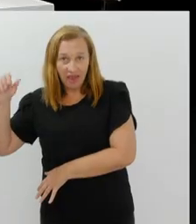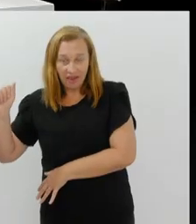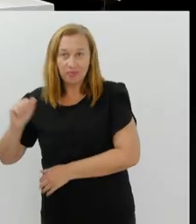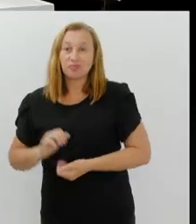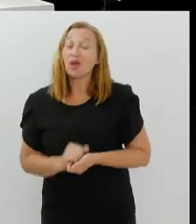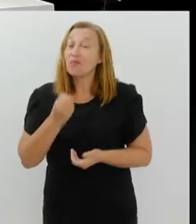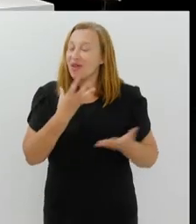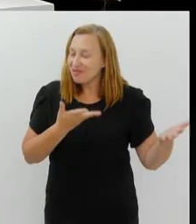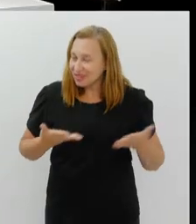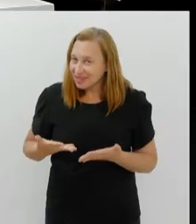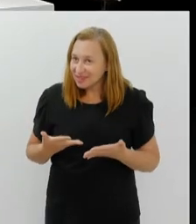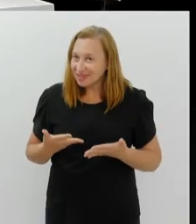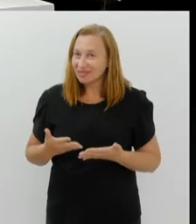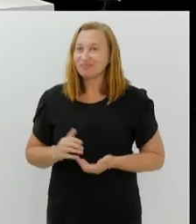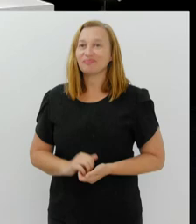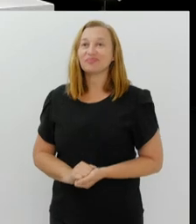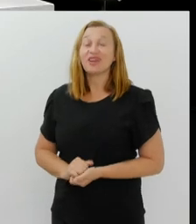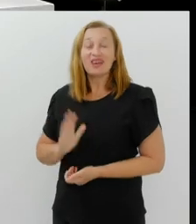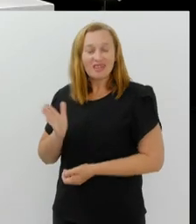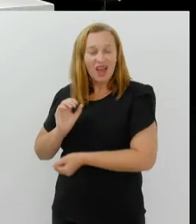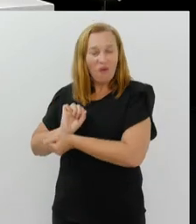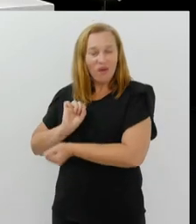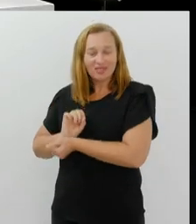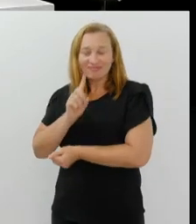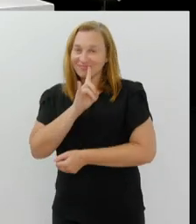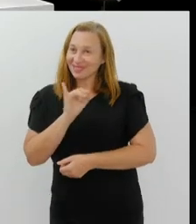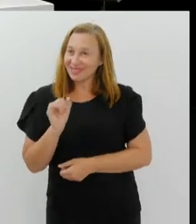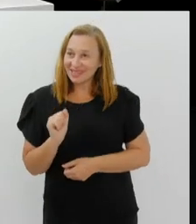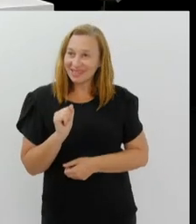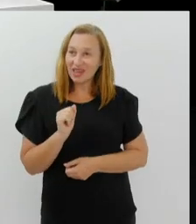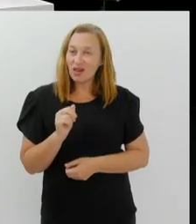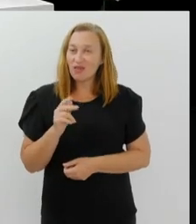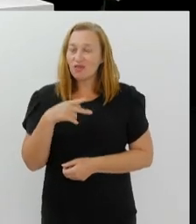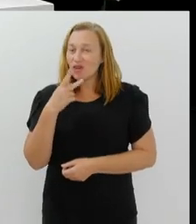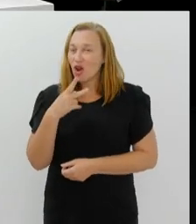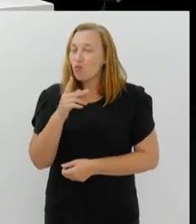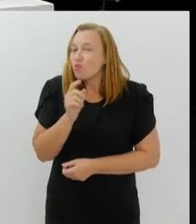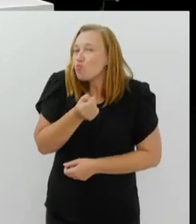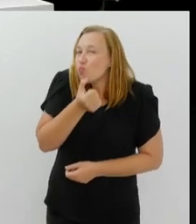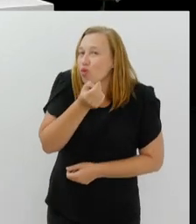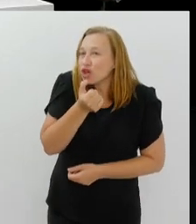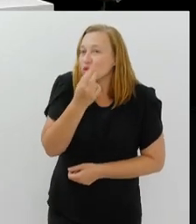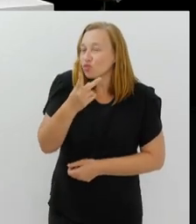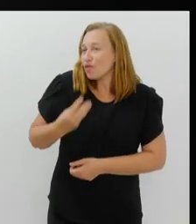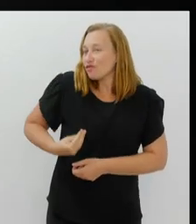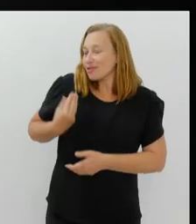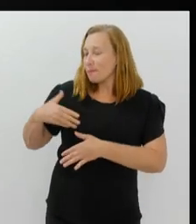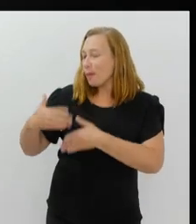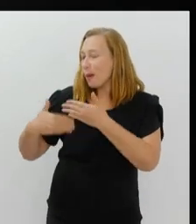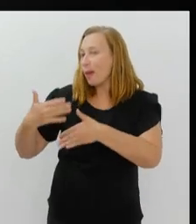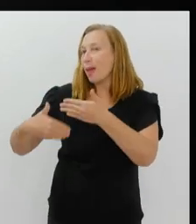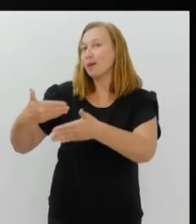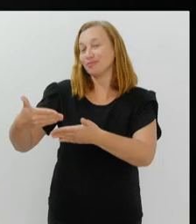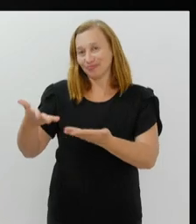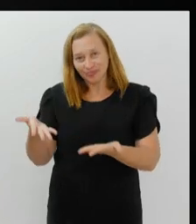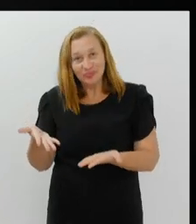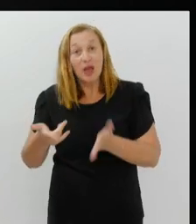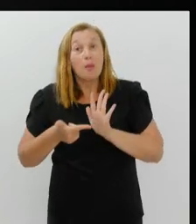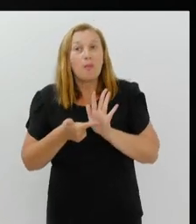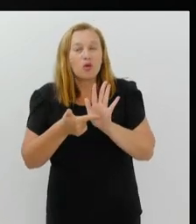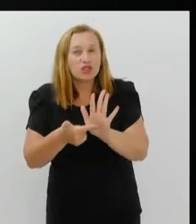prazer estar aqui. Bem-vinda aqui ao nosso programa, Estava né? já aguardando esse dia. Contar um pouco da sua história, da sua Vamos. trajetória,